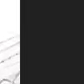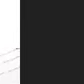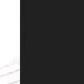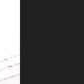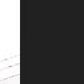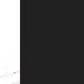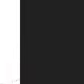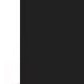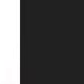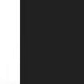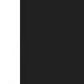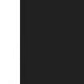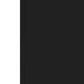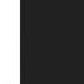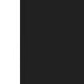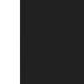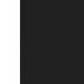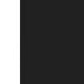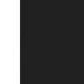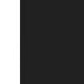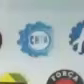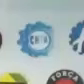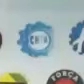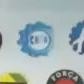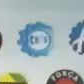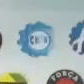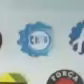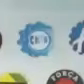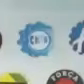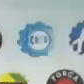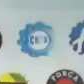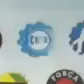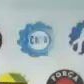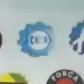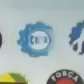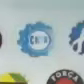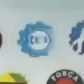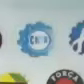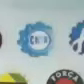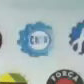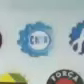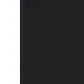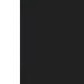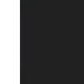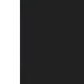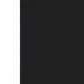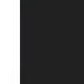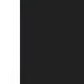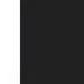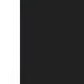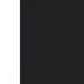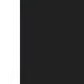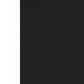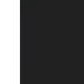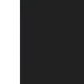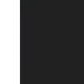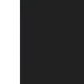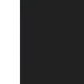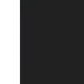foram as informações aí da Assembleia de hoje. Né? E a gente agradece muito. Tá? A gente vou